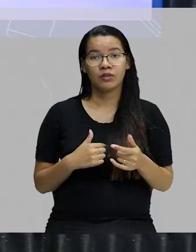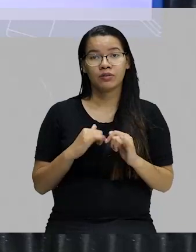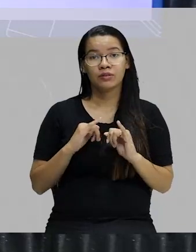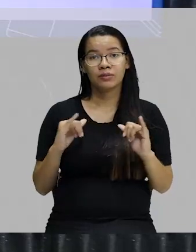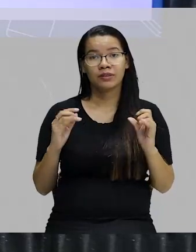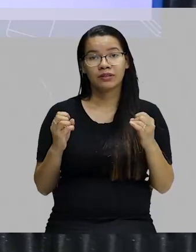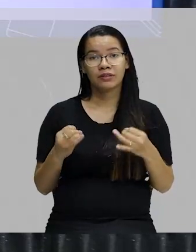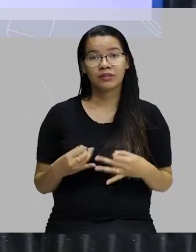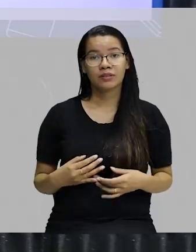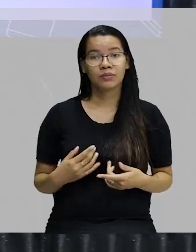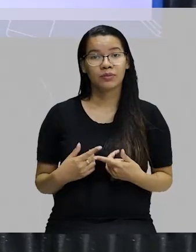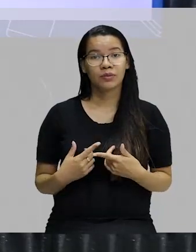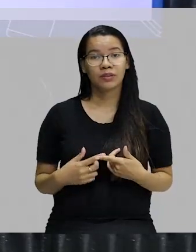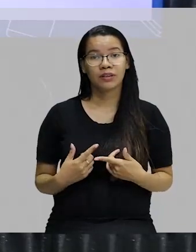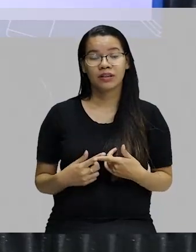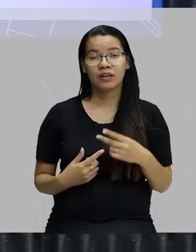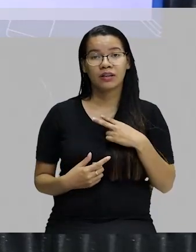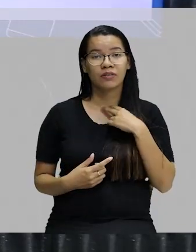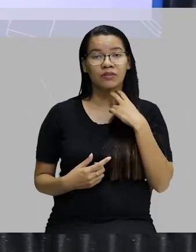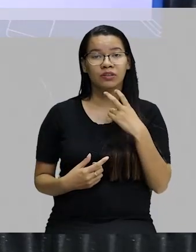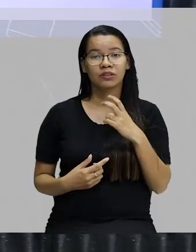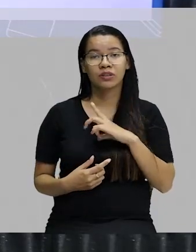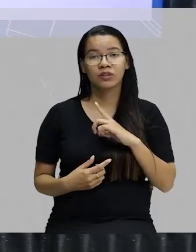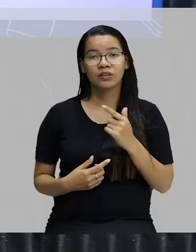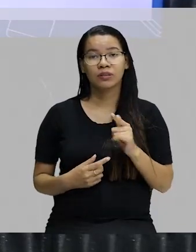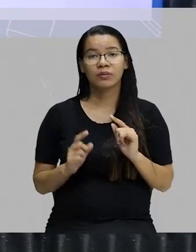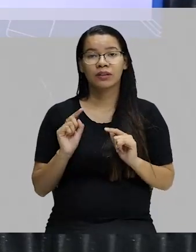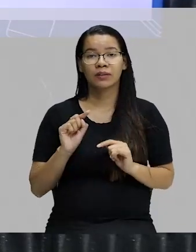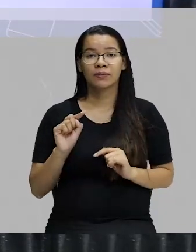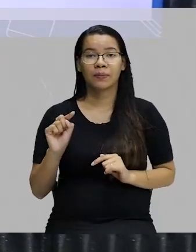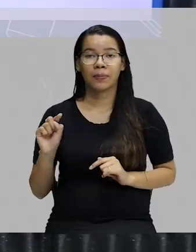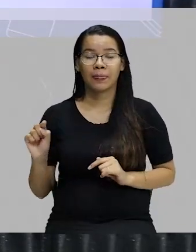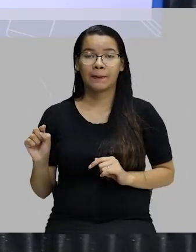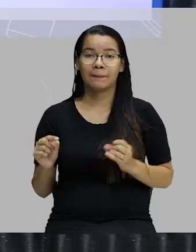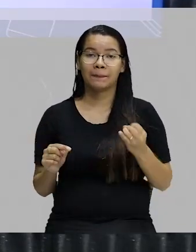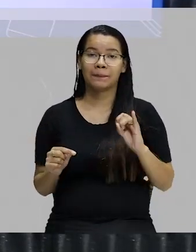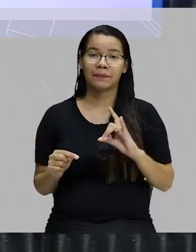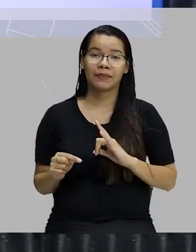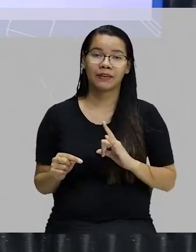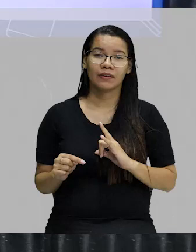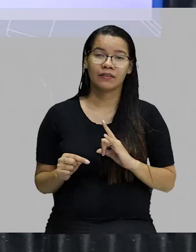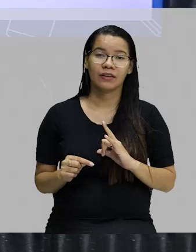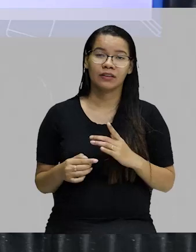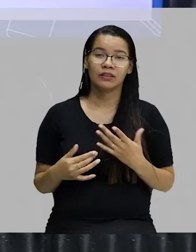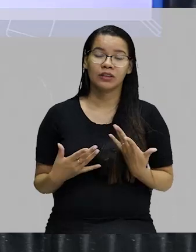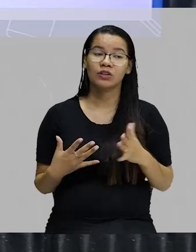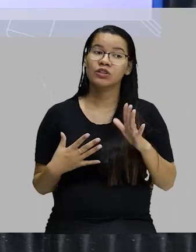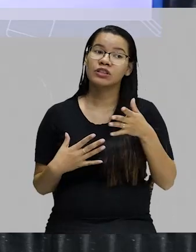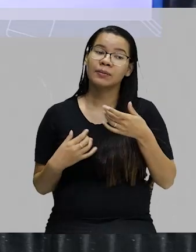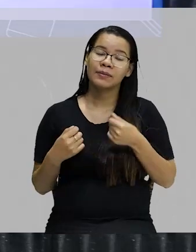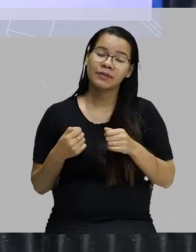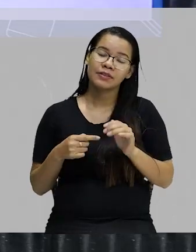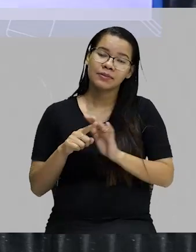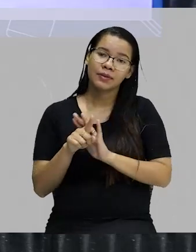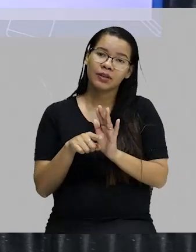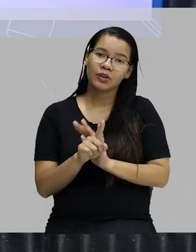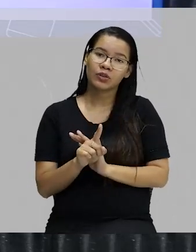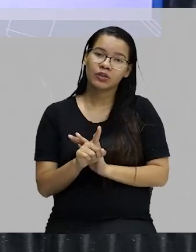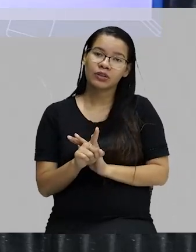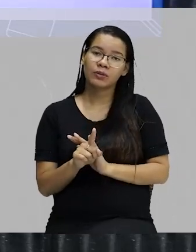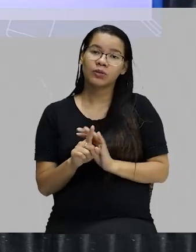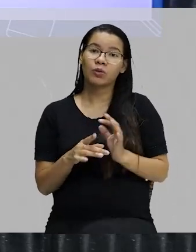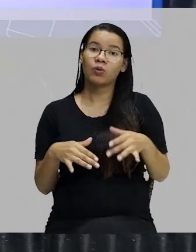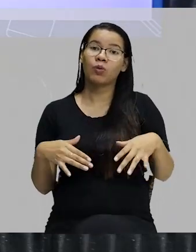Justamente porque após o 49 não tem uma reticências. Caso houvesse, aí eu já teria que te perguntar